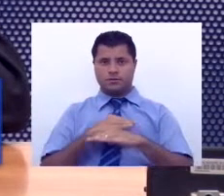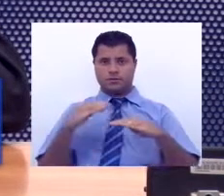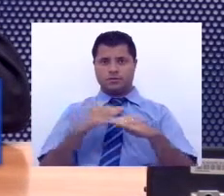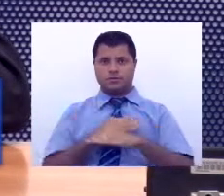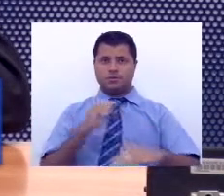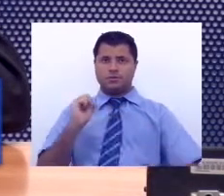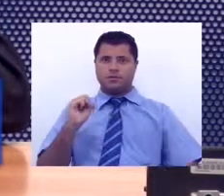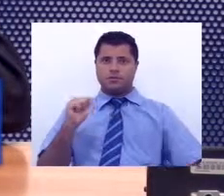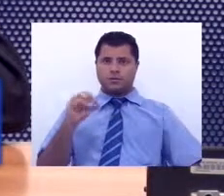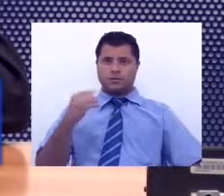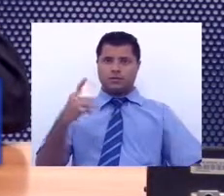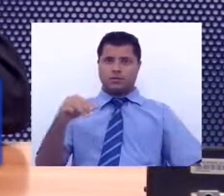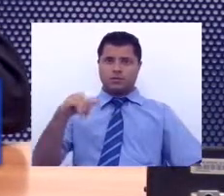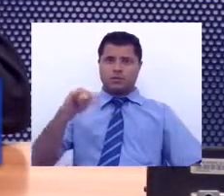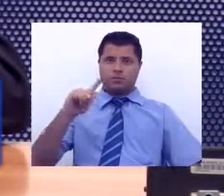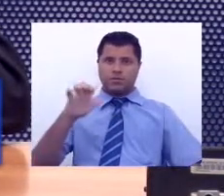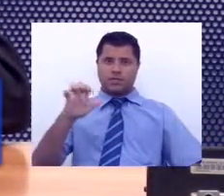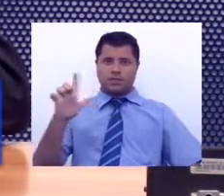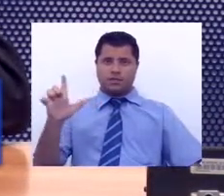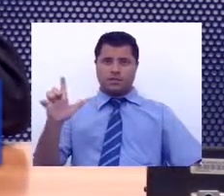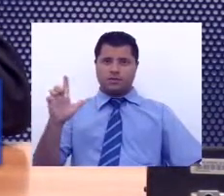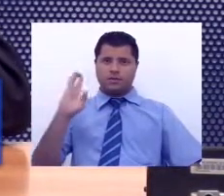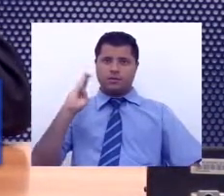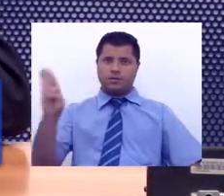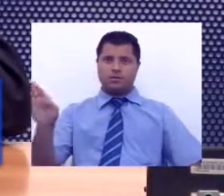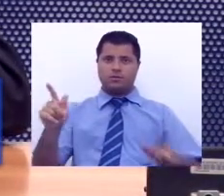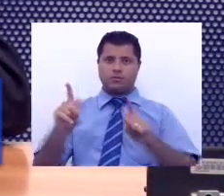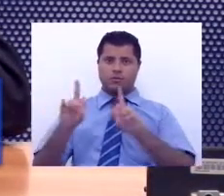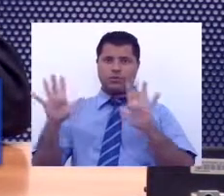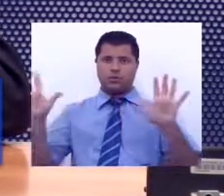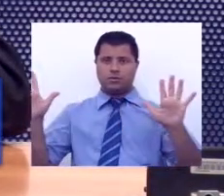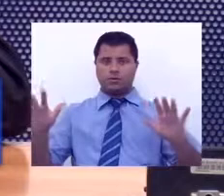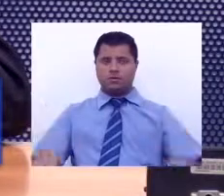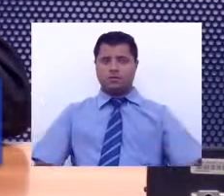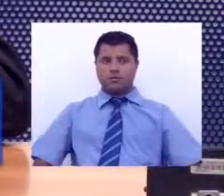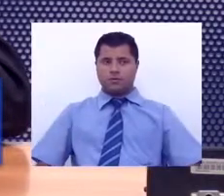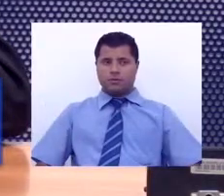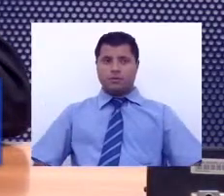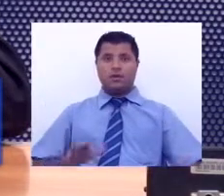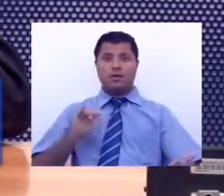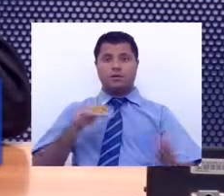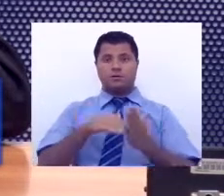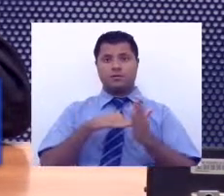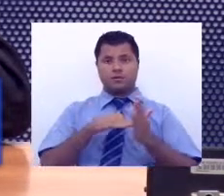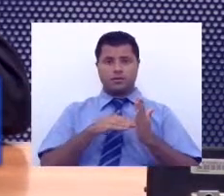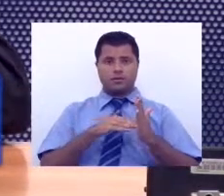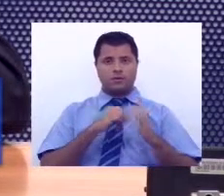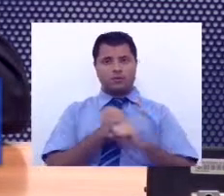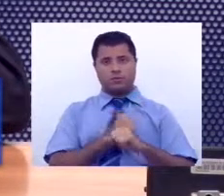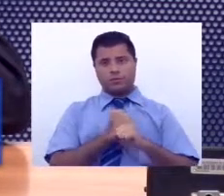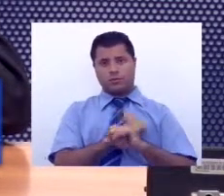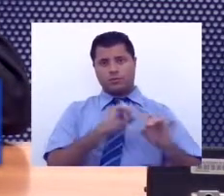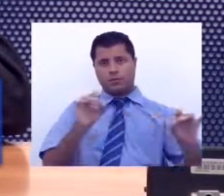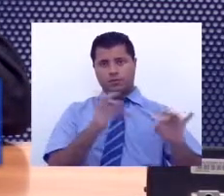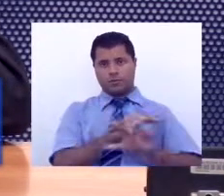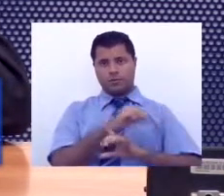São Miguel, né, Guarulhos, o prazo de conclusão da obra lá também é de 18 meses,